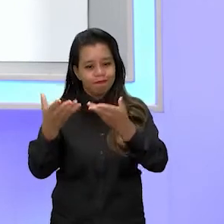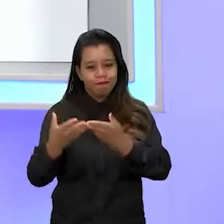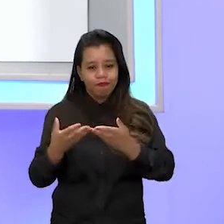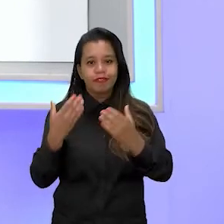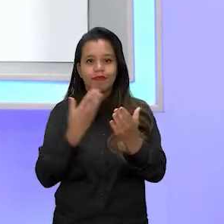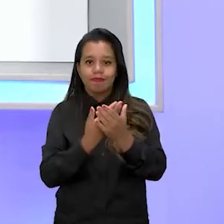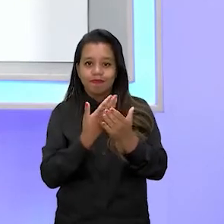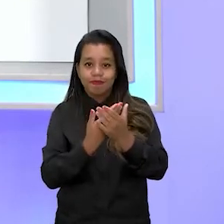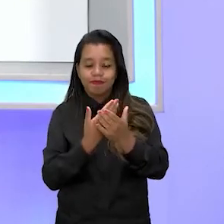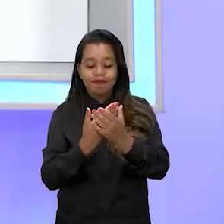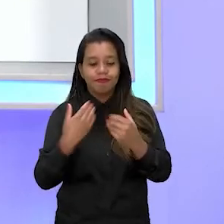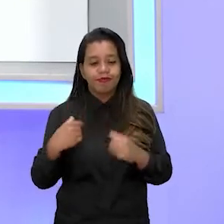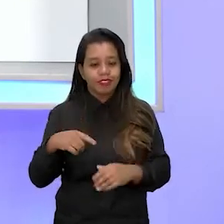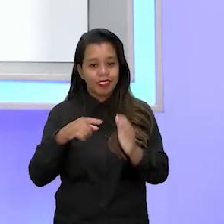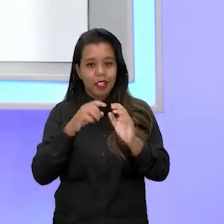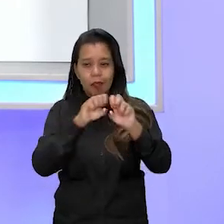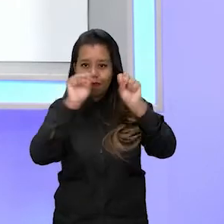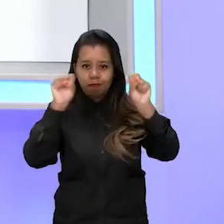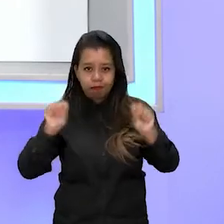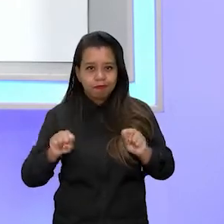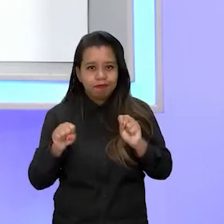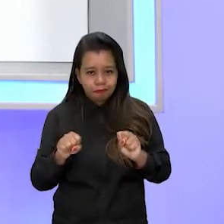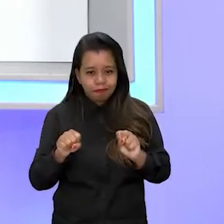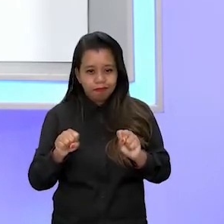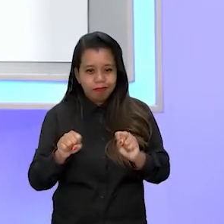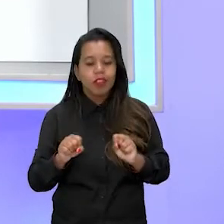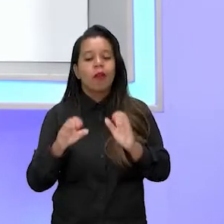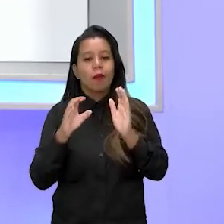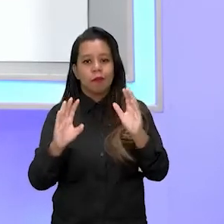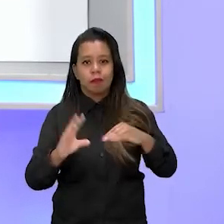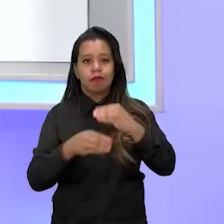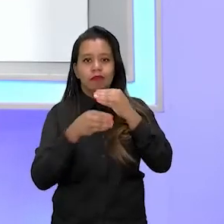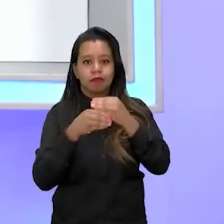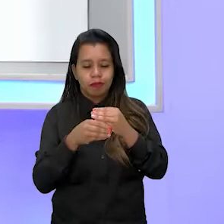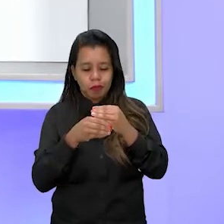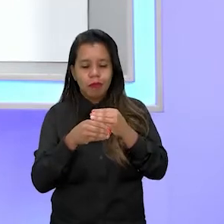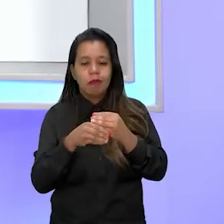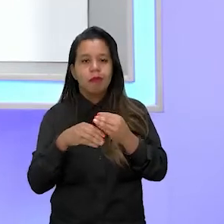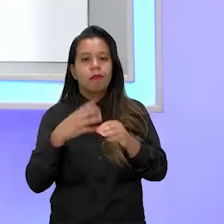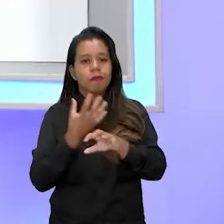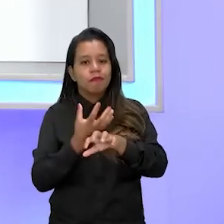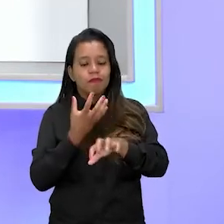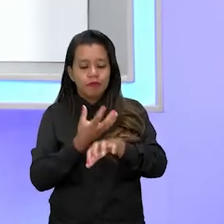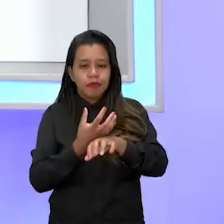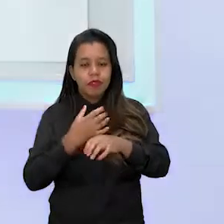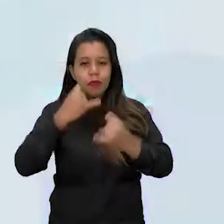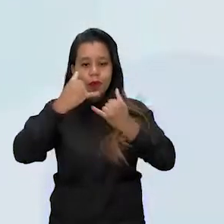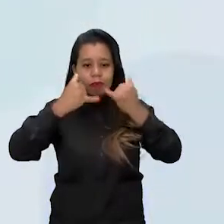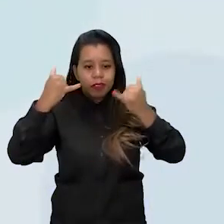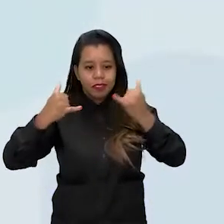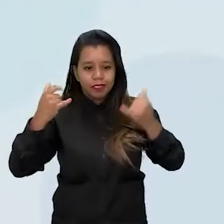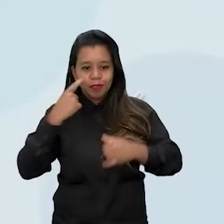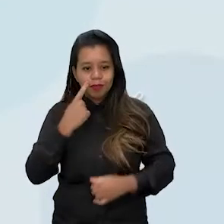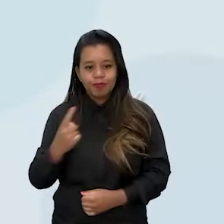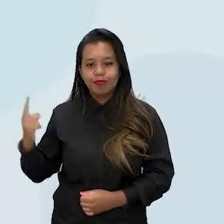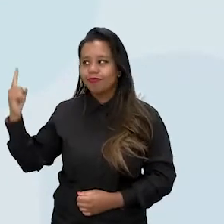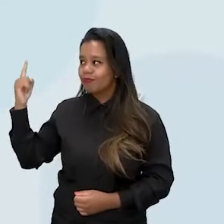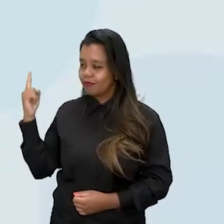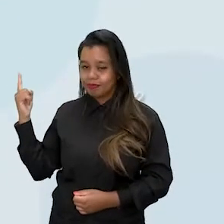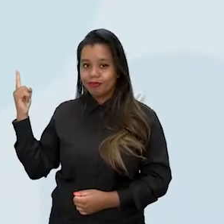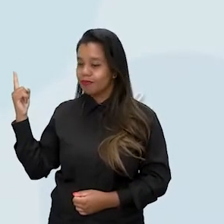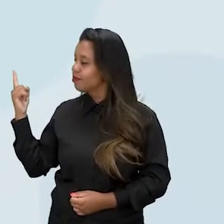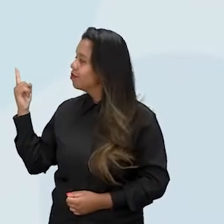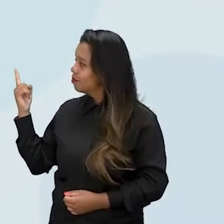aula de sistematização aí do componente eficiência energética. Nosso diretor Amado está colocando na lousinha para vocês aí,